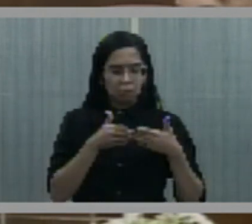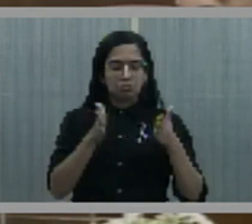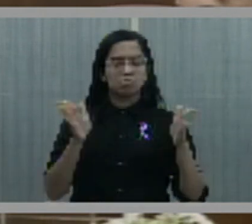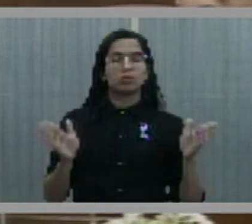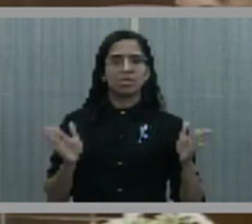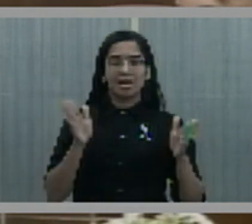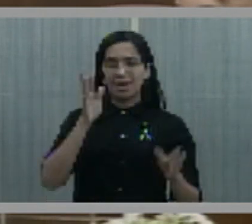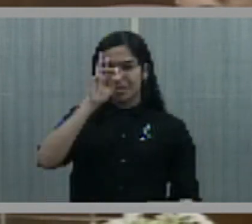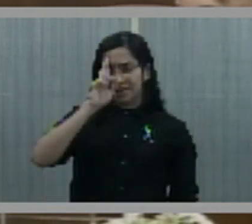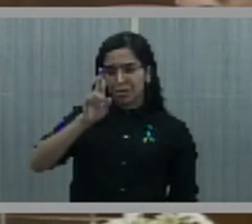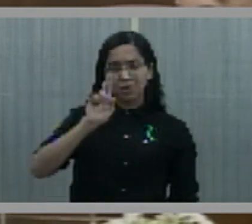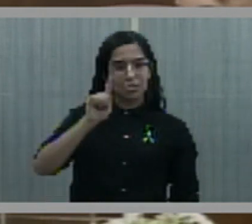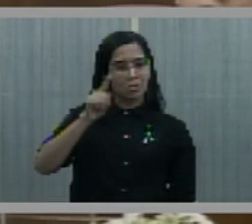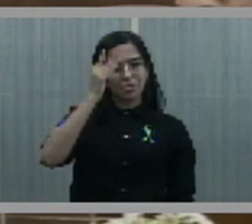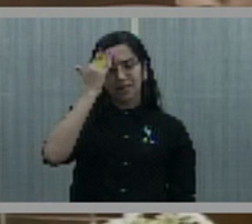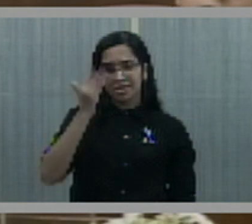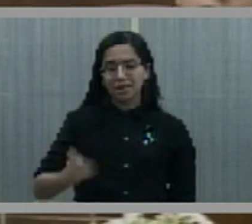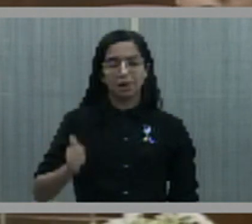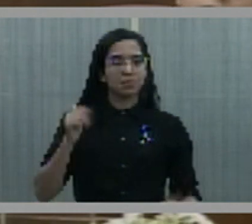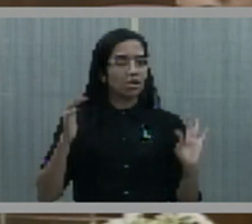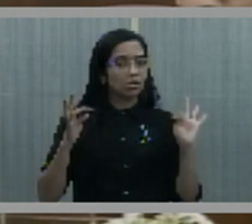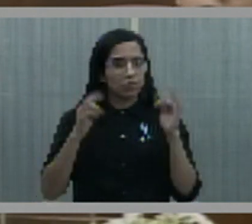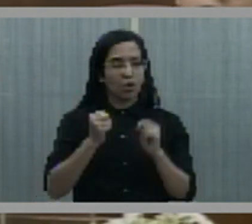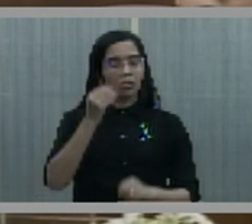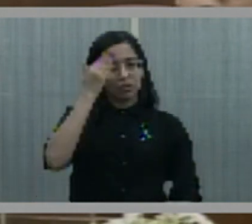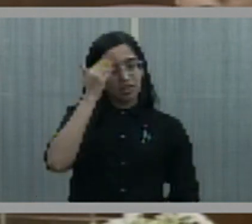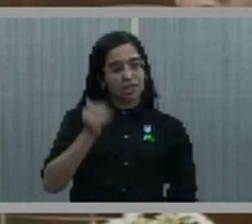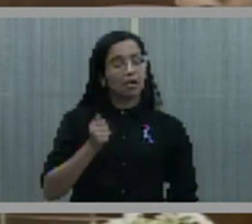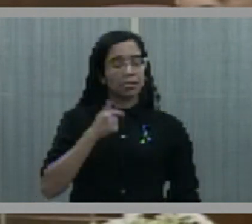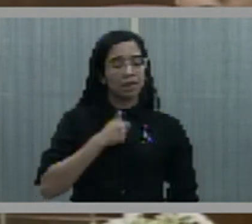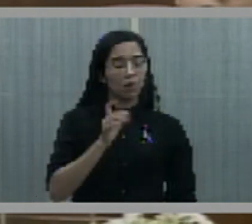Tu sabes tudo, Tu sabes que eu Te amo.